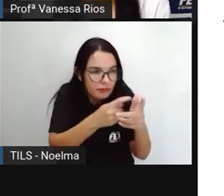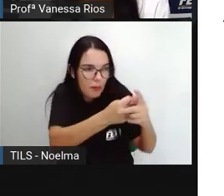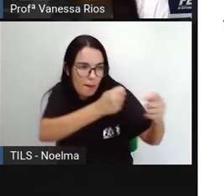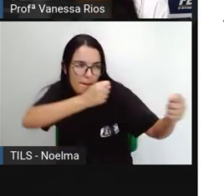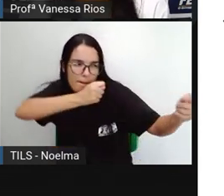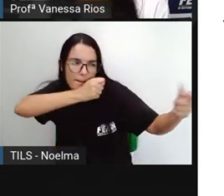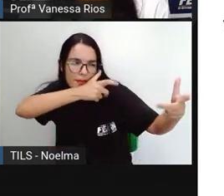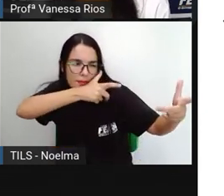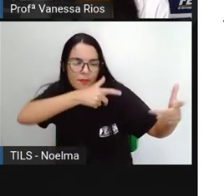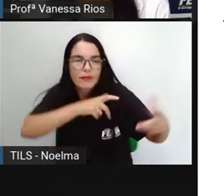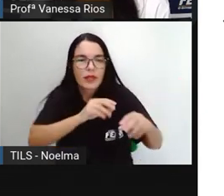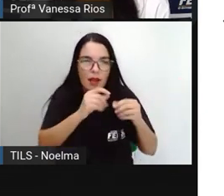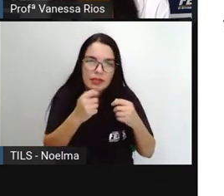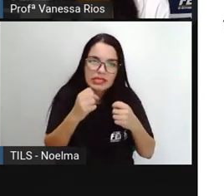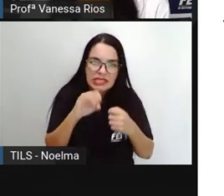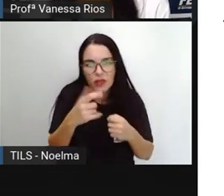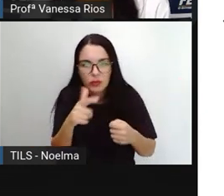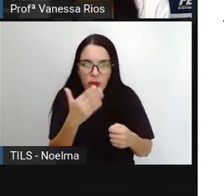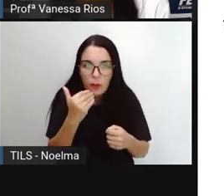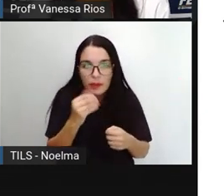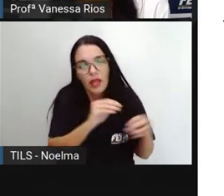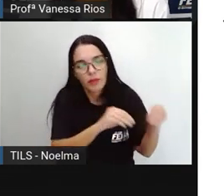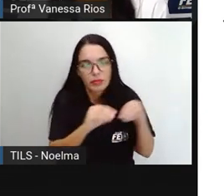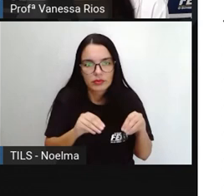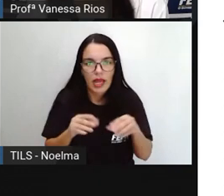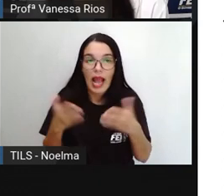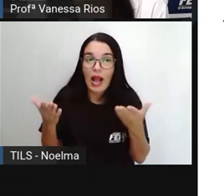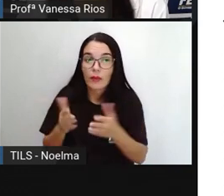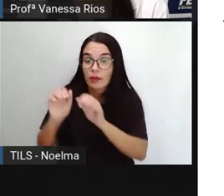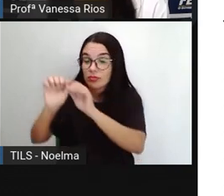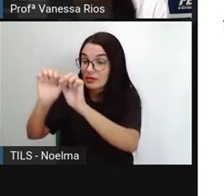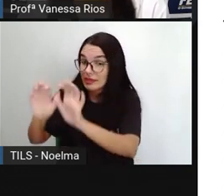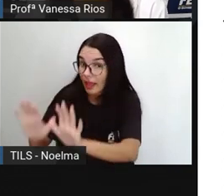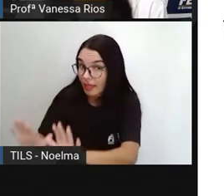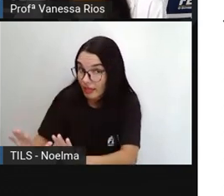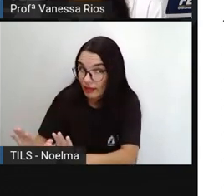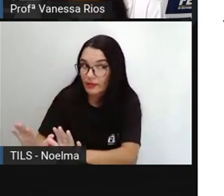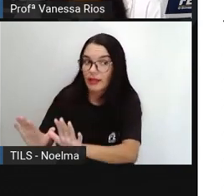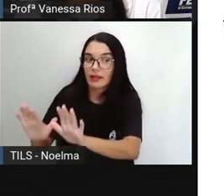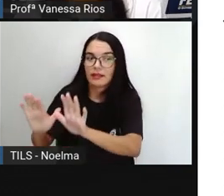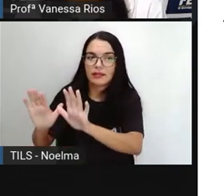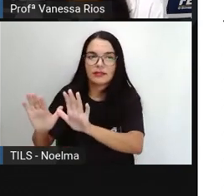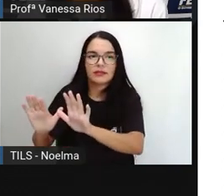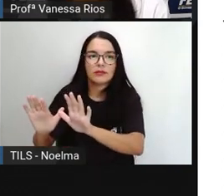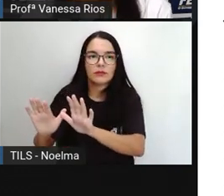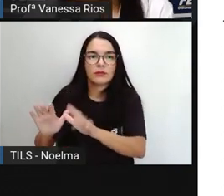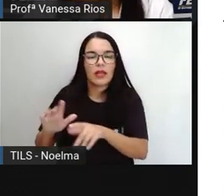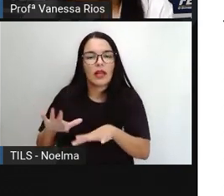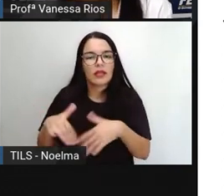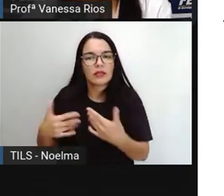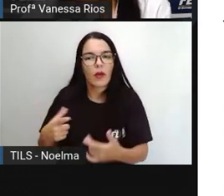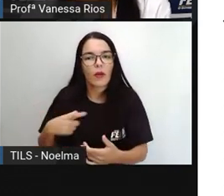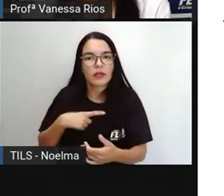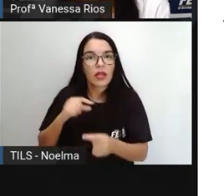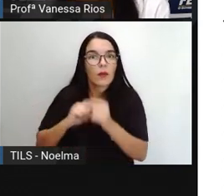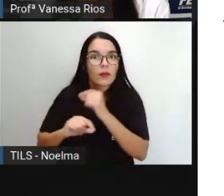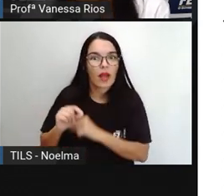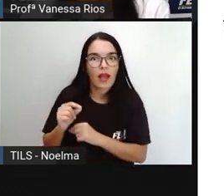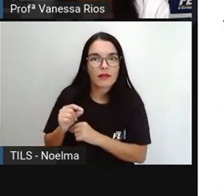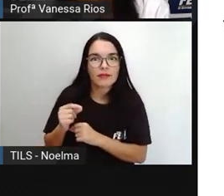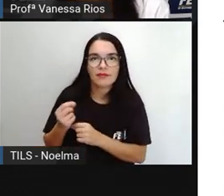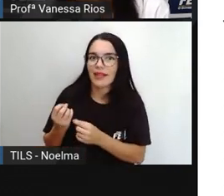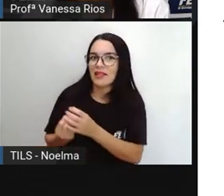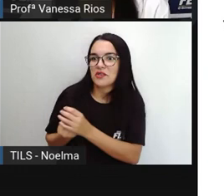escasso, mudava de um lugar para outro. No sedentarismo, ou os homens sedentários, há aí a descoberta